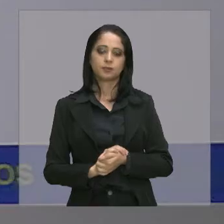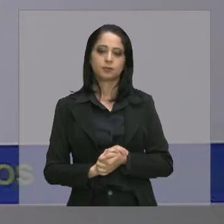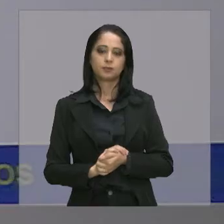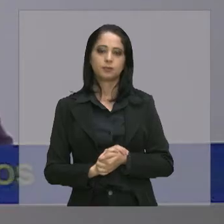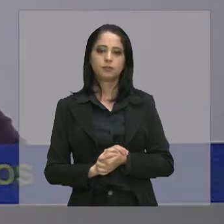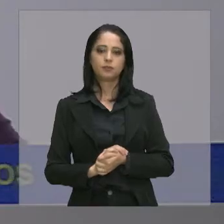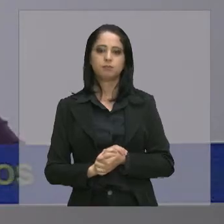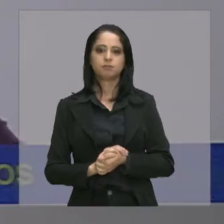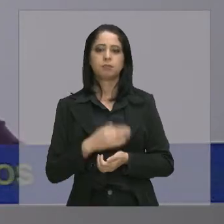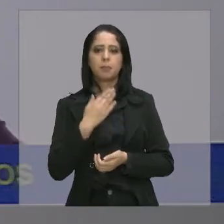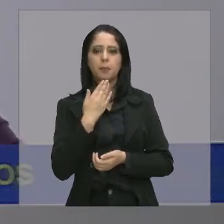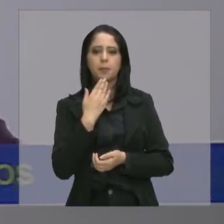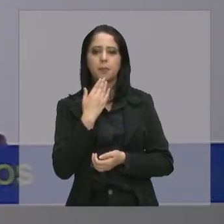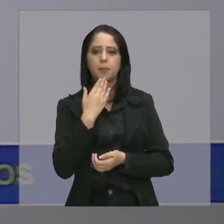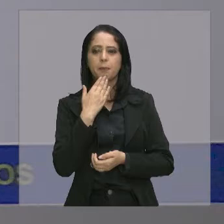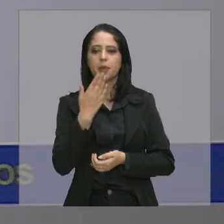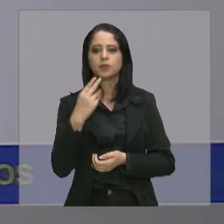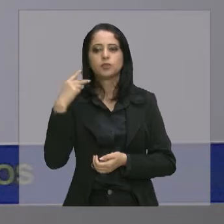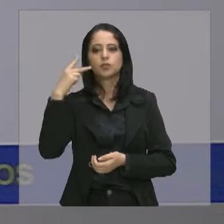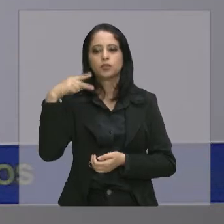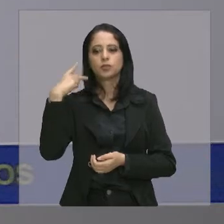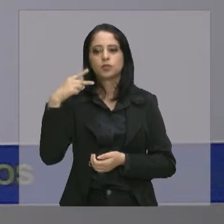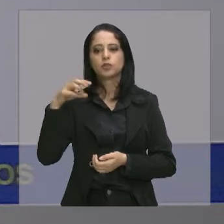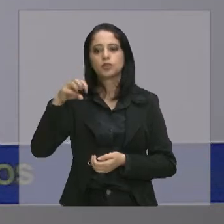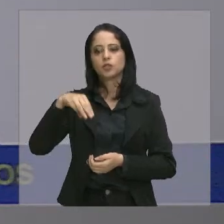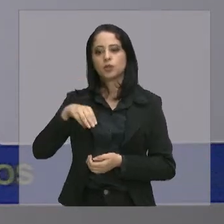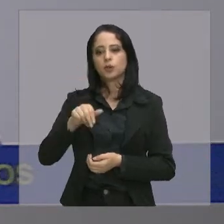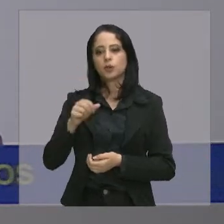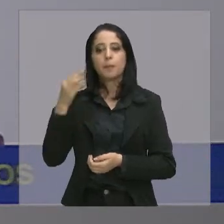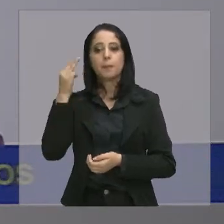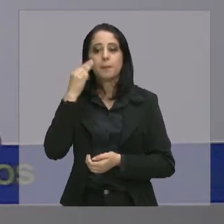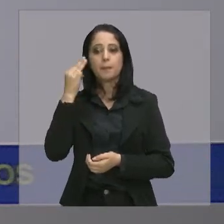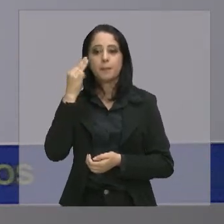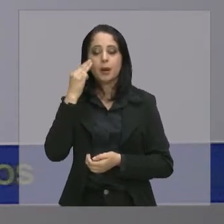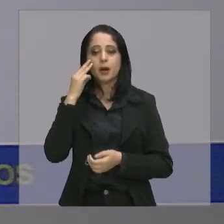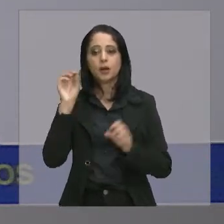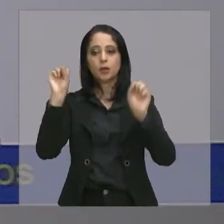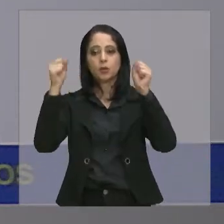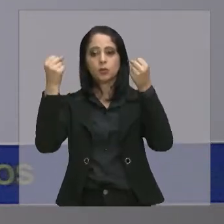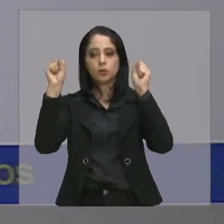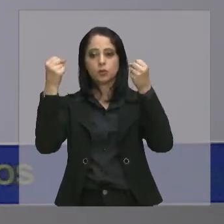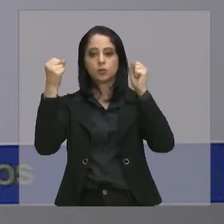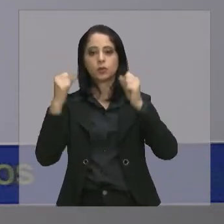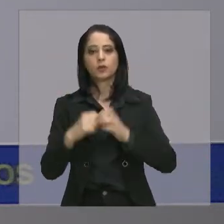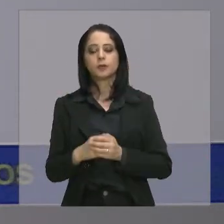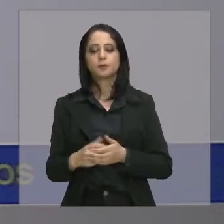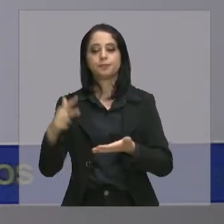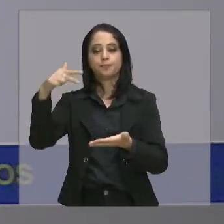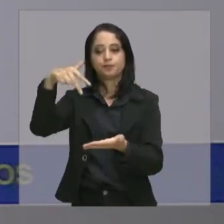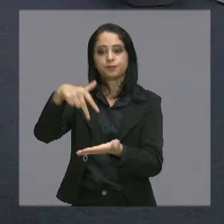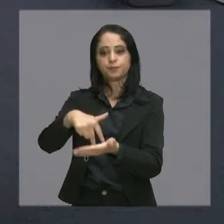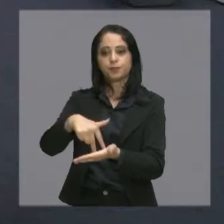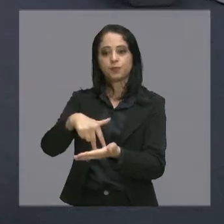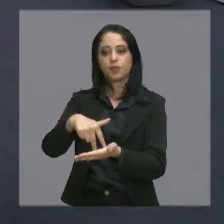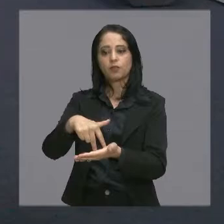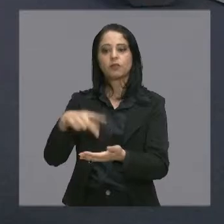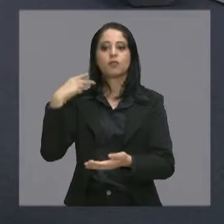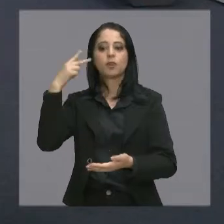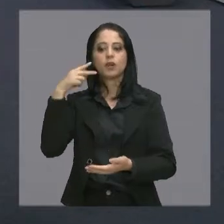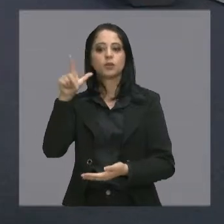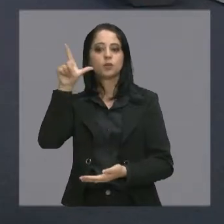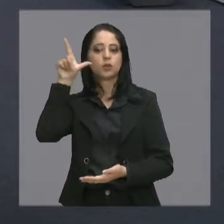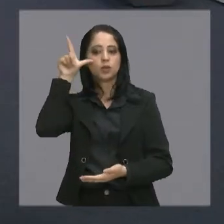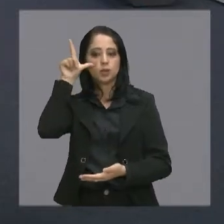Peço ao vereador Marcão, com a palavra, o vereador Lino Bispo.